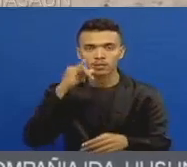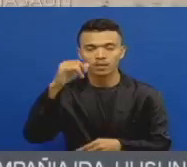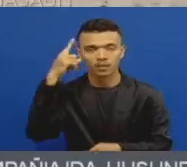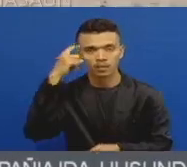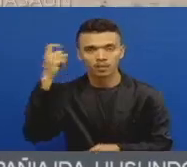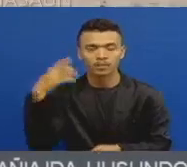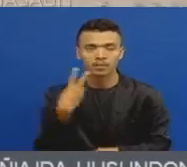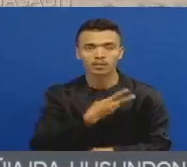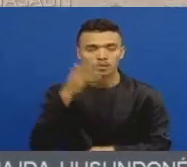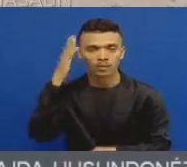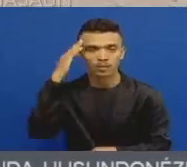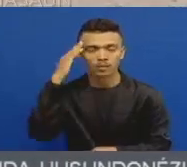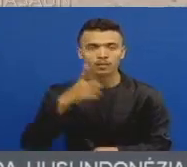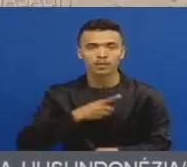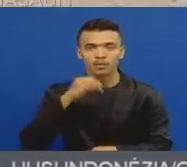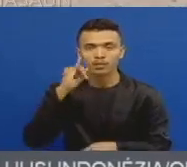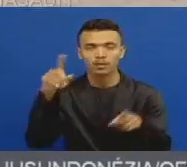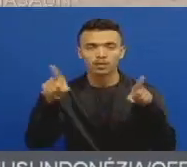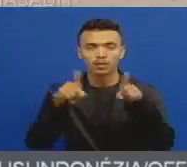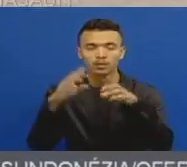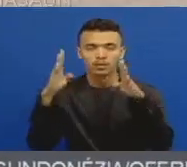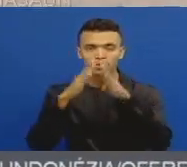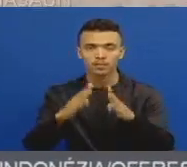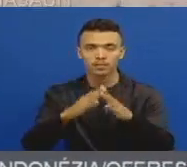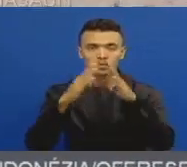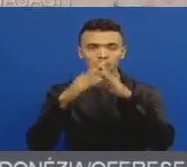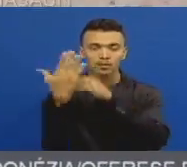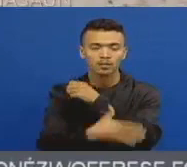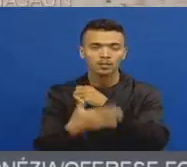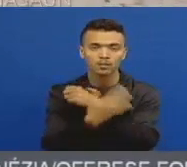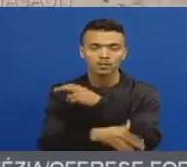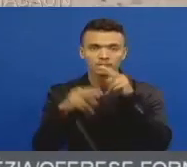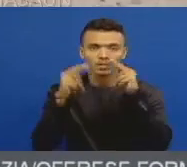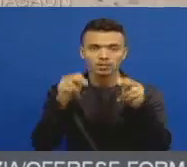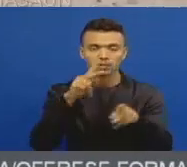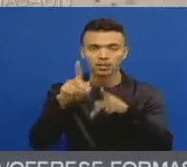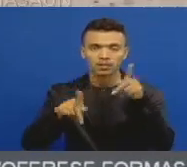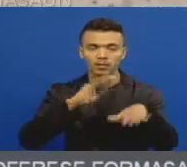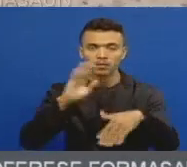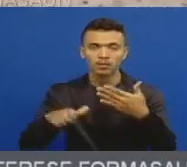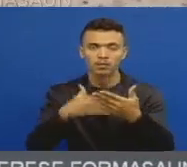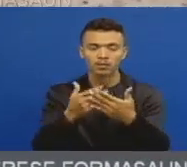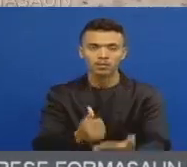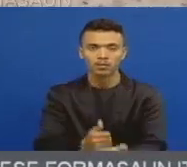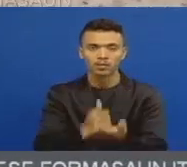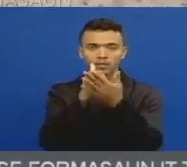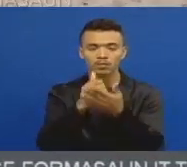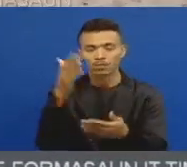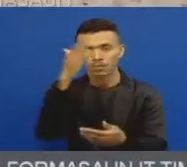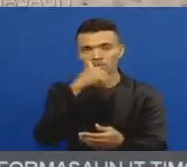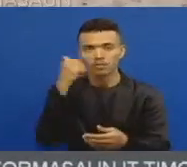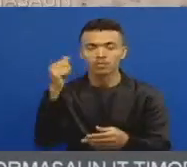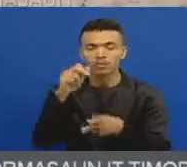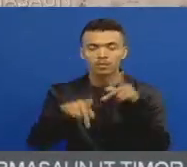ta tene kata capital dili hanesan capital nação precisa em rotu ne contribuição atunune bele furak iha